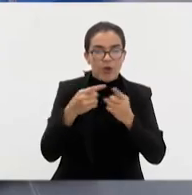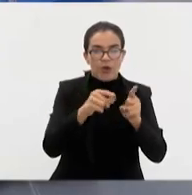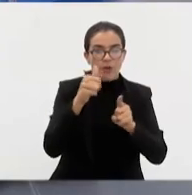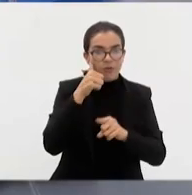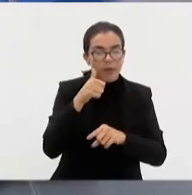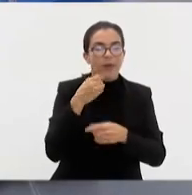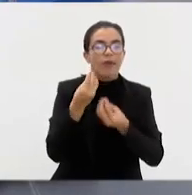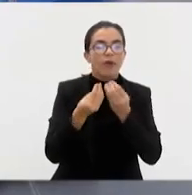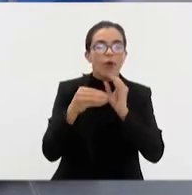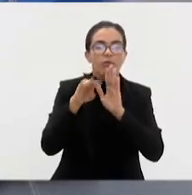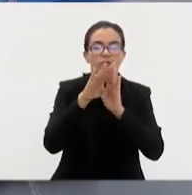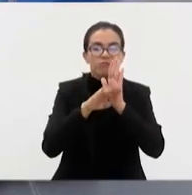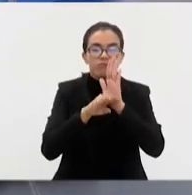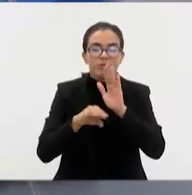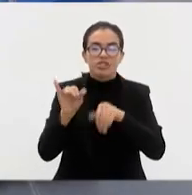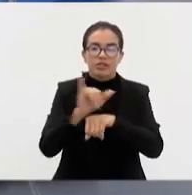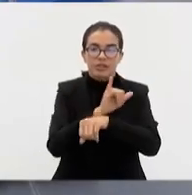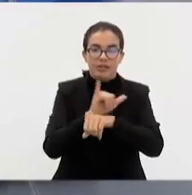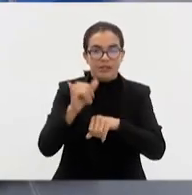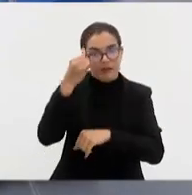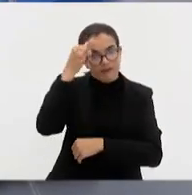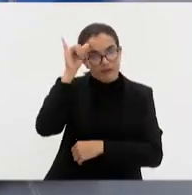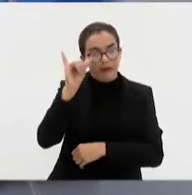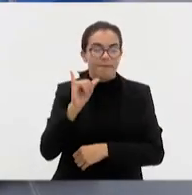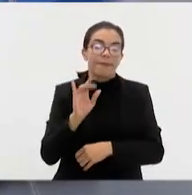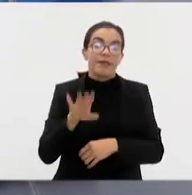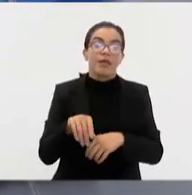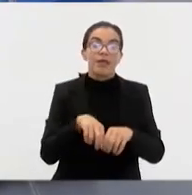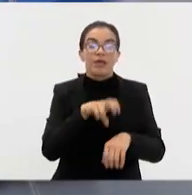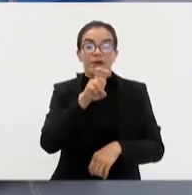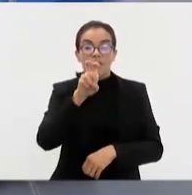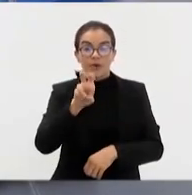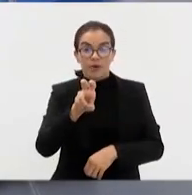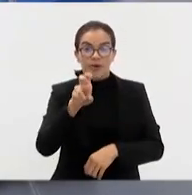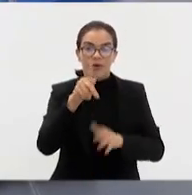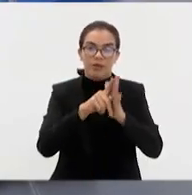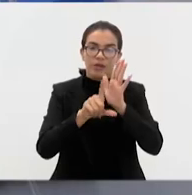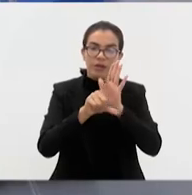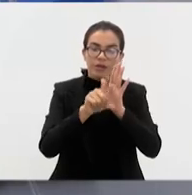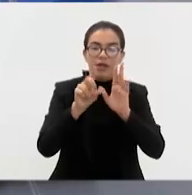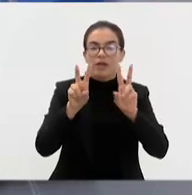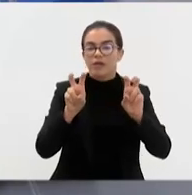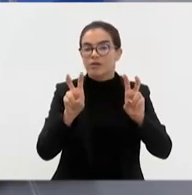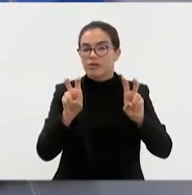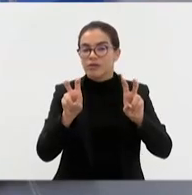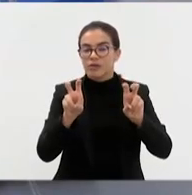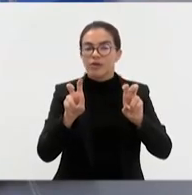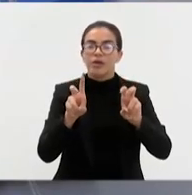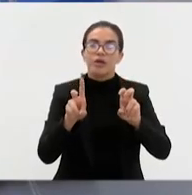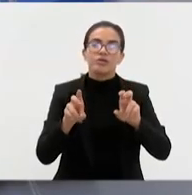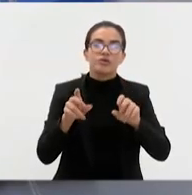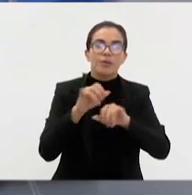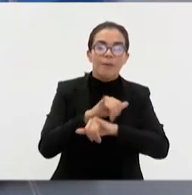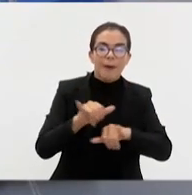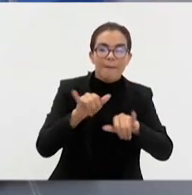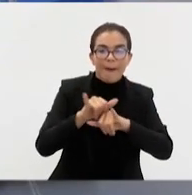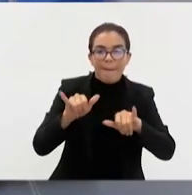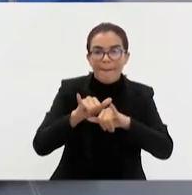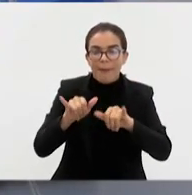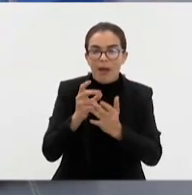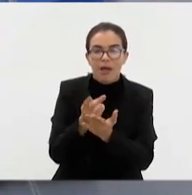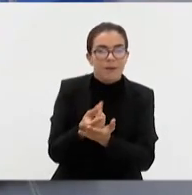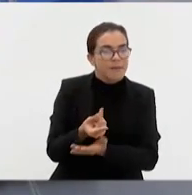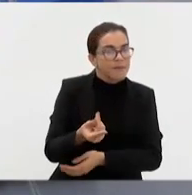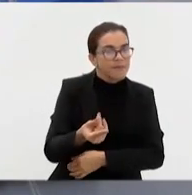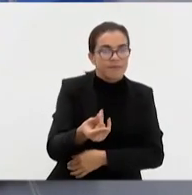evitar. Então, esse é o quarto projeto. E o quinto projeto é aquele que constitui a promoção de campanha